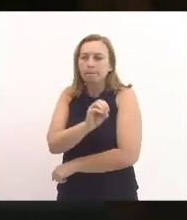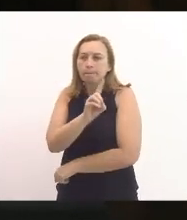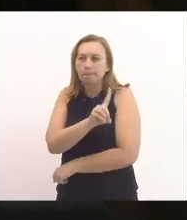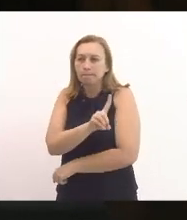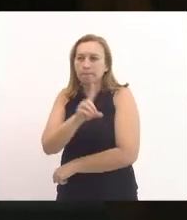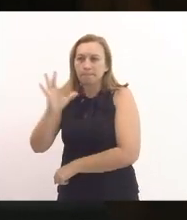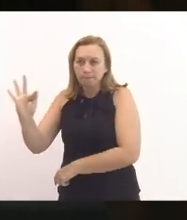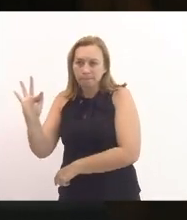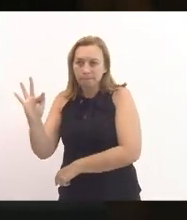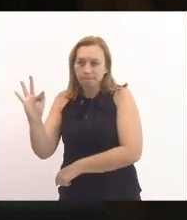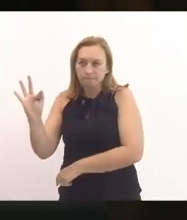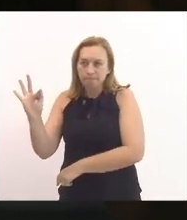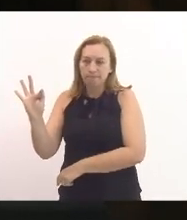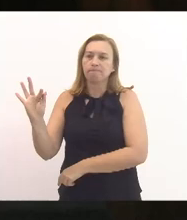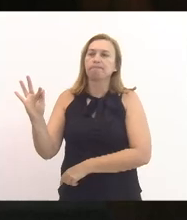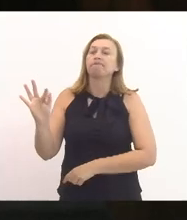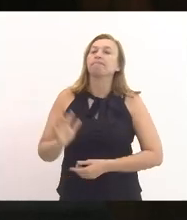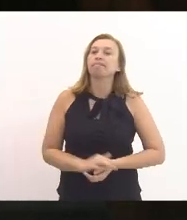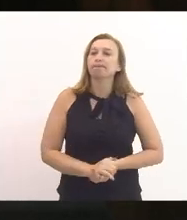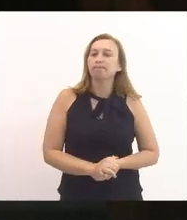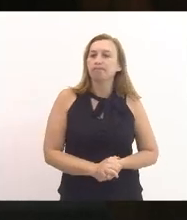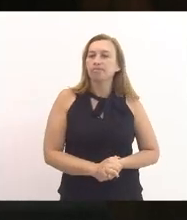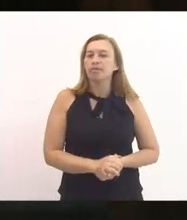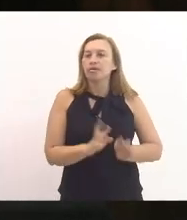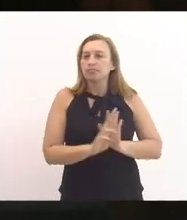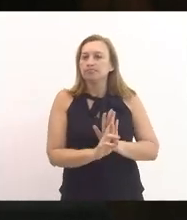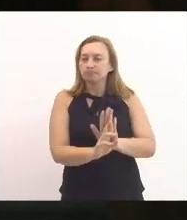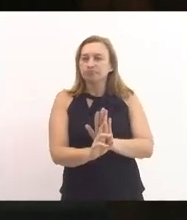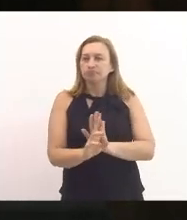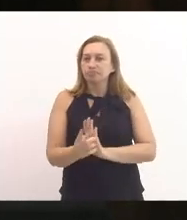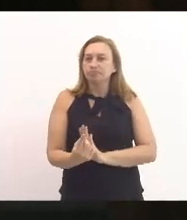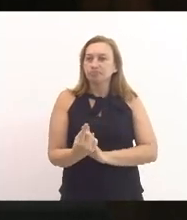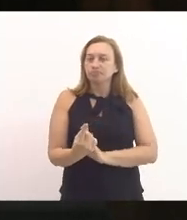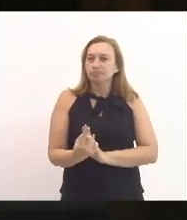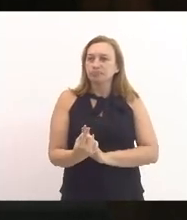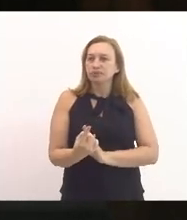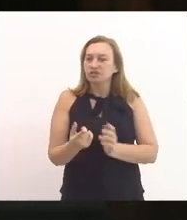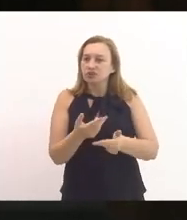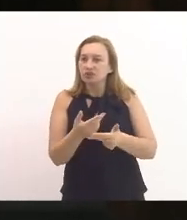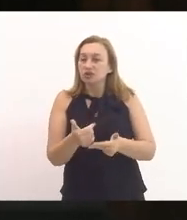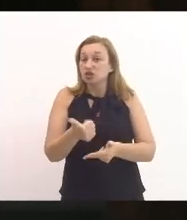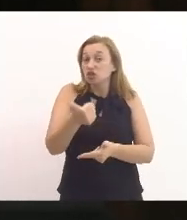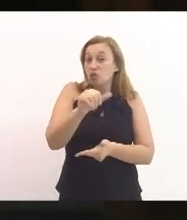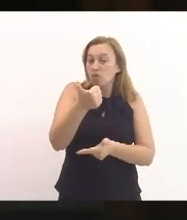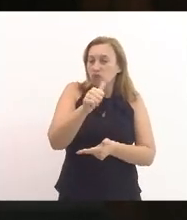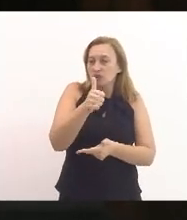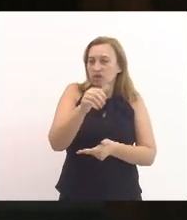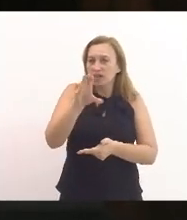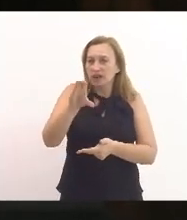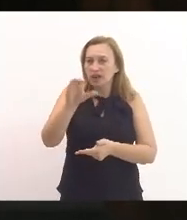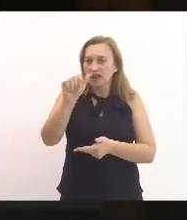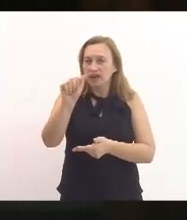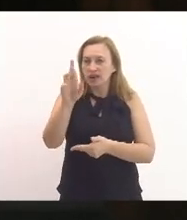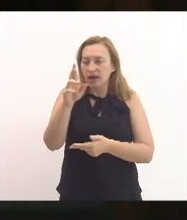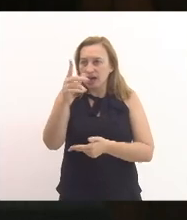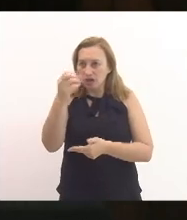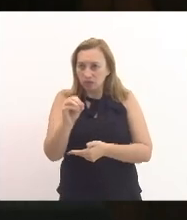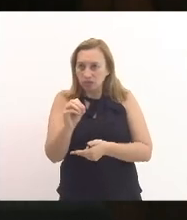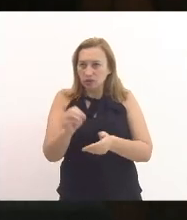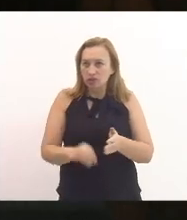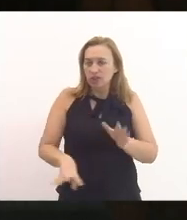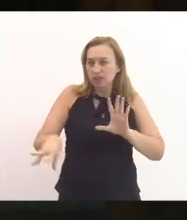a representação mais equânime e não somente de um cargo né de 11 cargos previstos Valeu